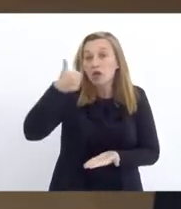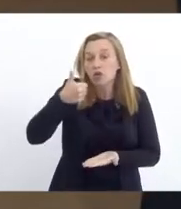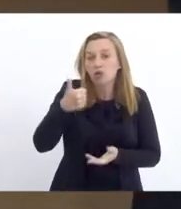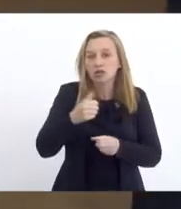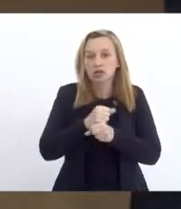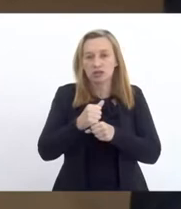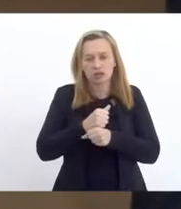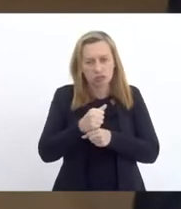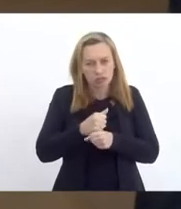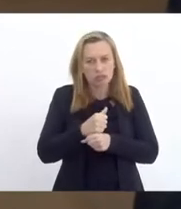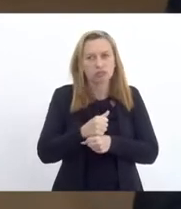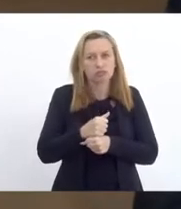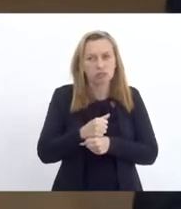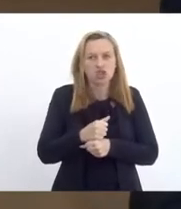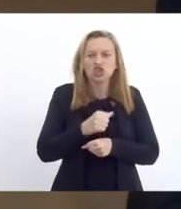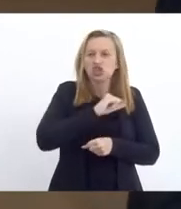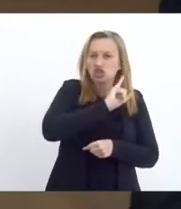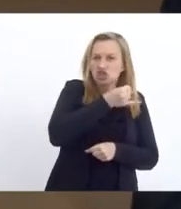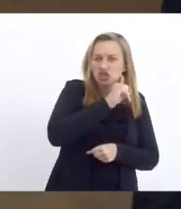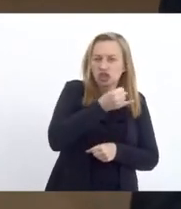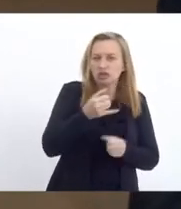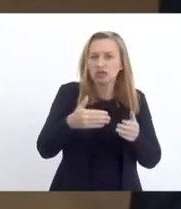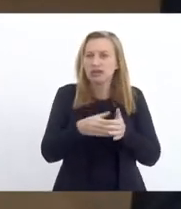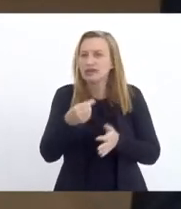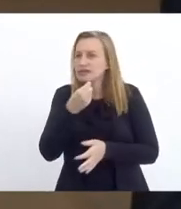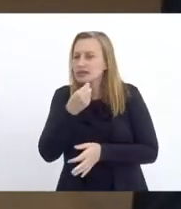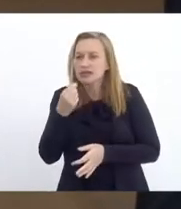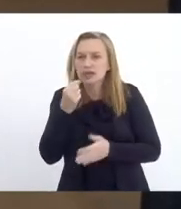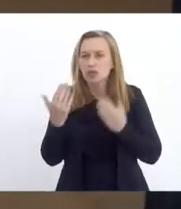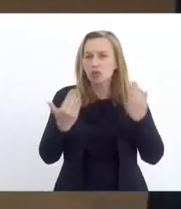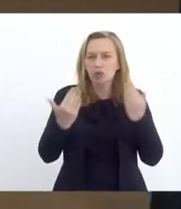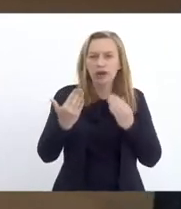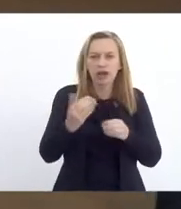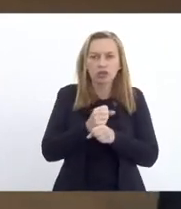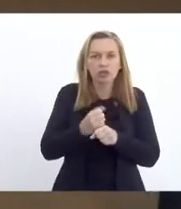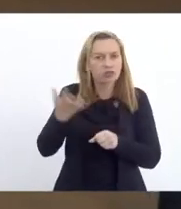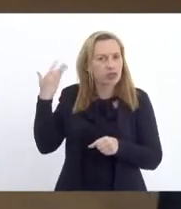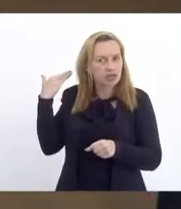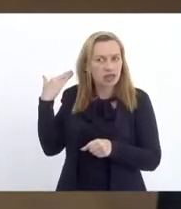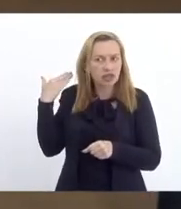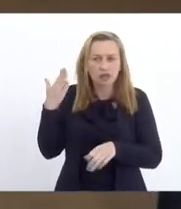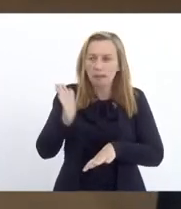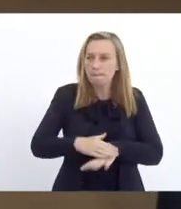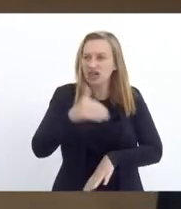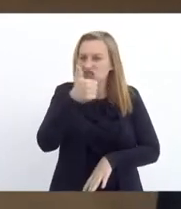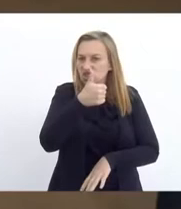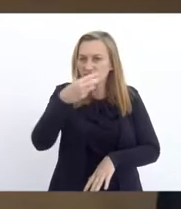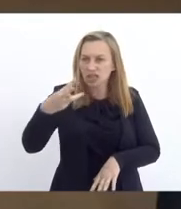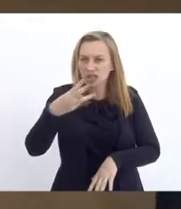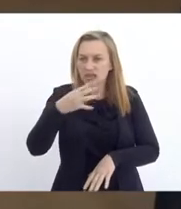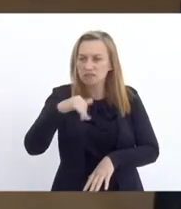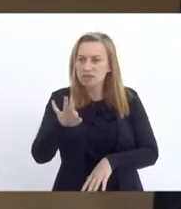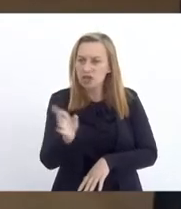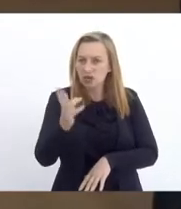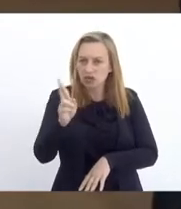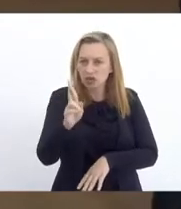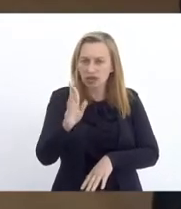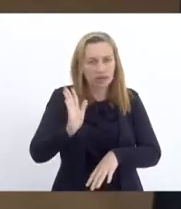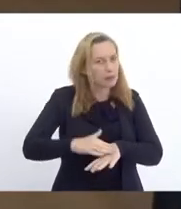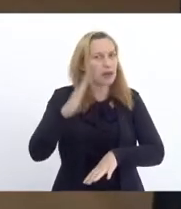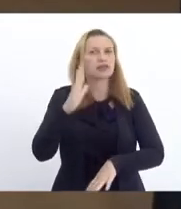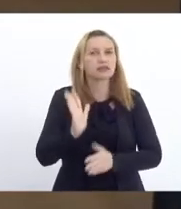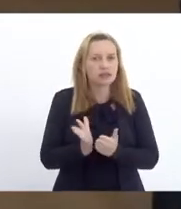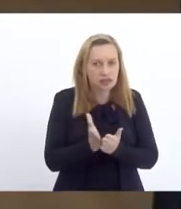Temos, de janeiro a setembro, comparado com o ano anterior, mais de 13 bilhões de reais a mais de